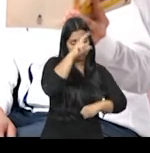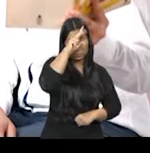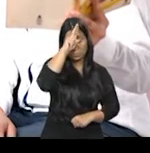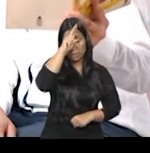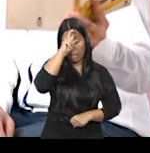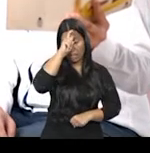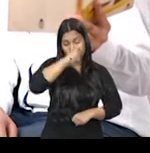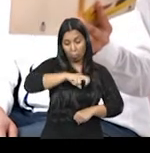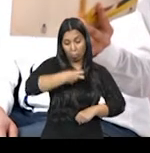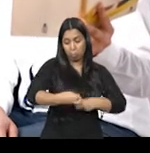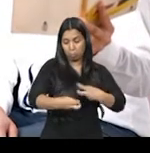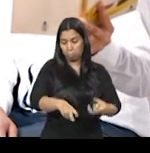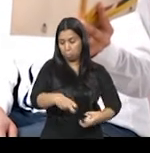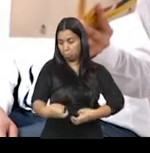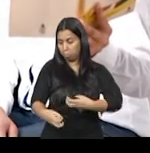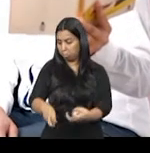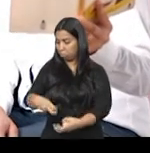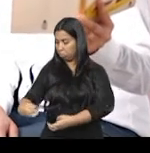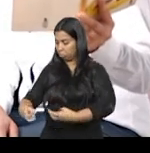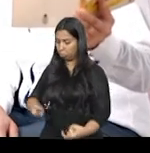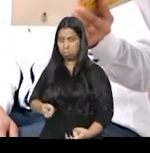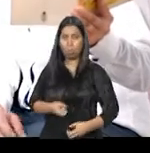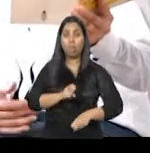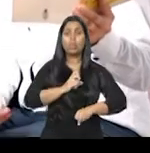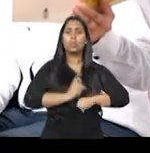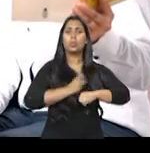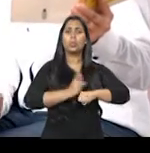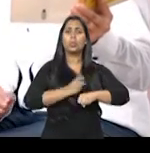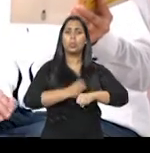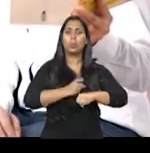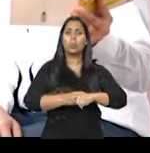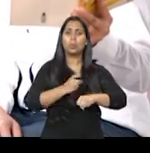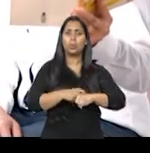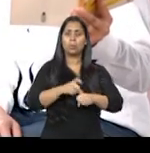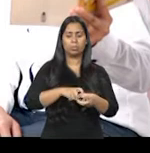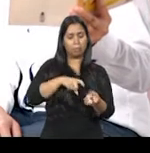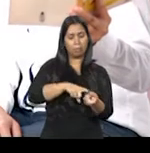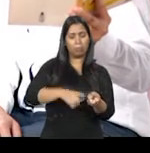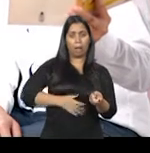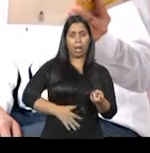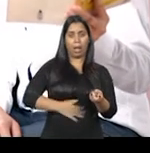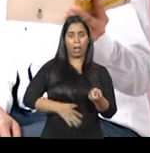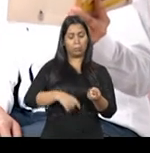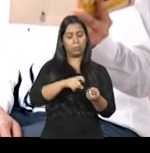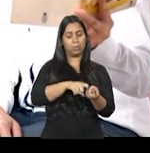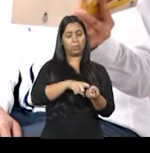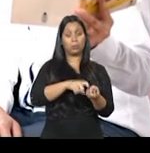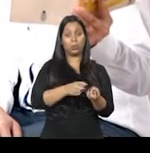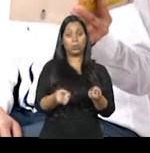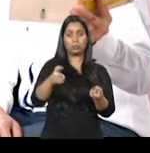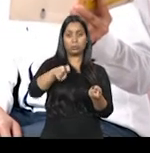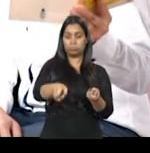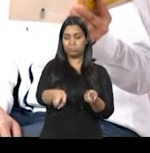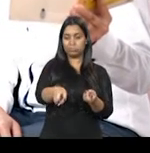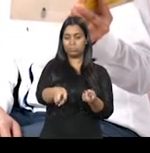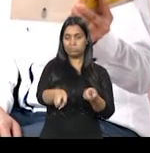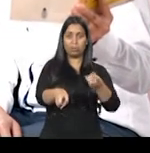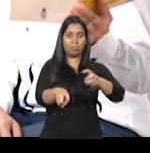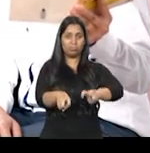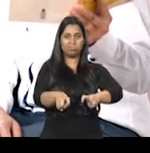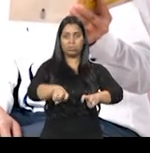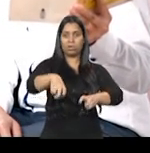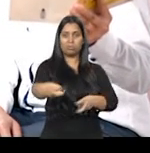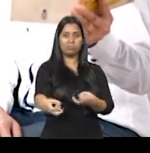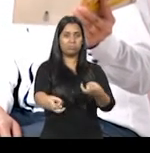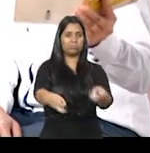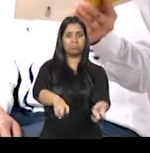haviam endurecido de dentro para fora, algumas de barriga para cima, outras no meio de um gesto que